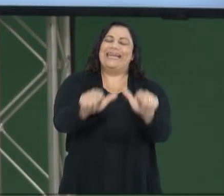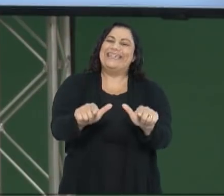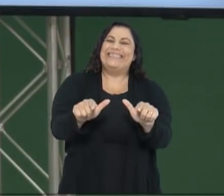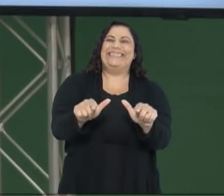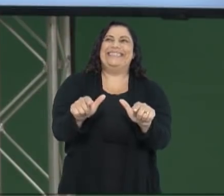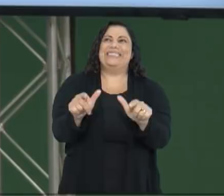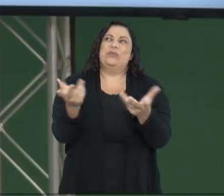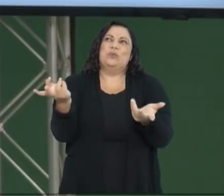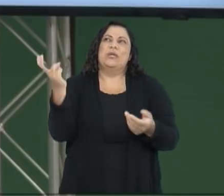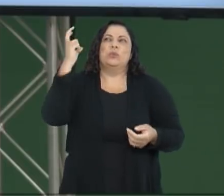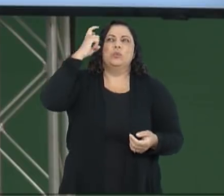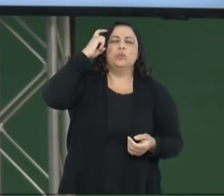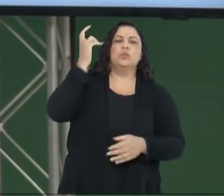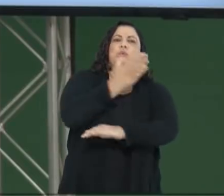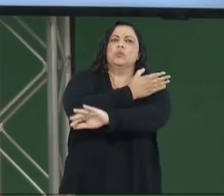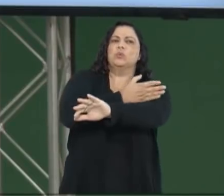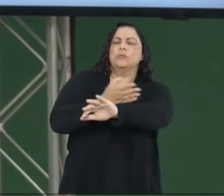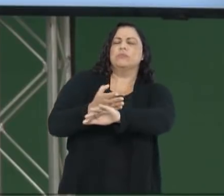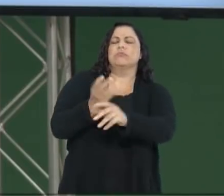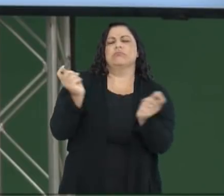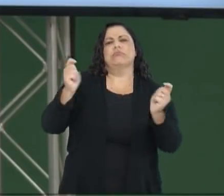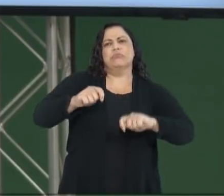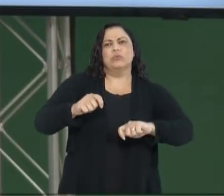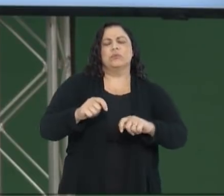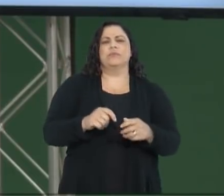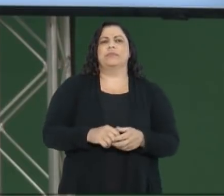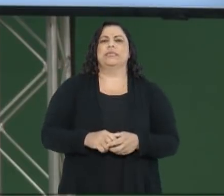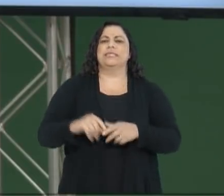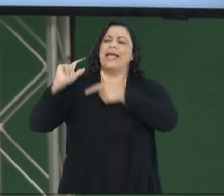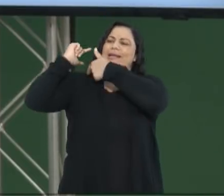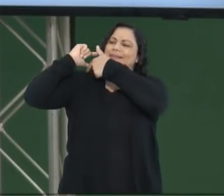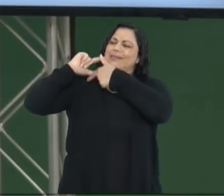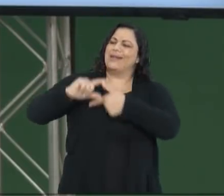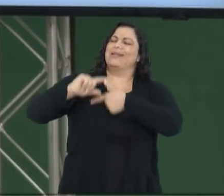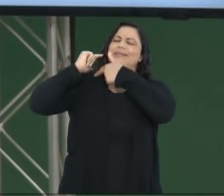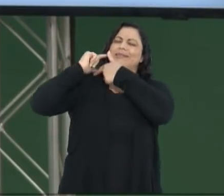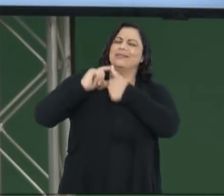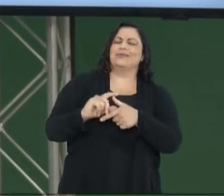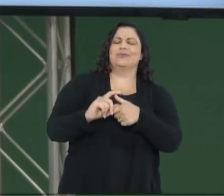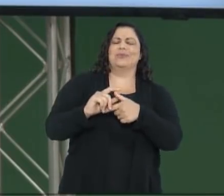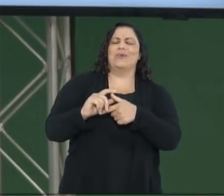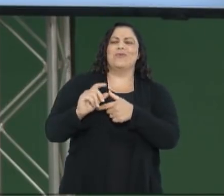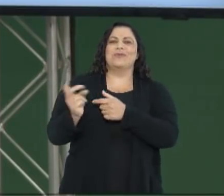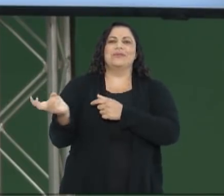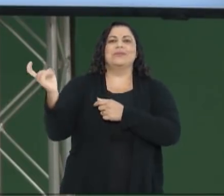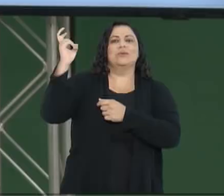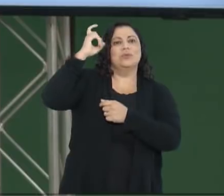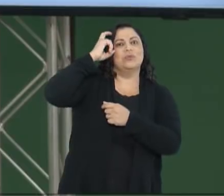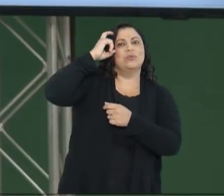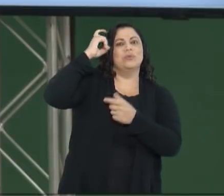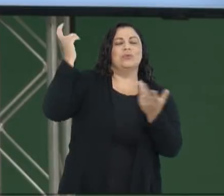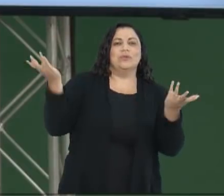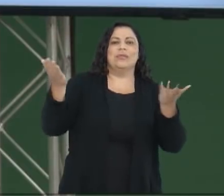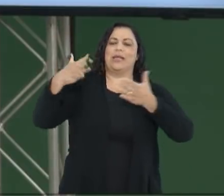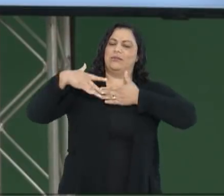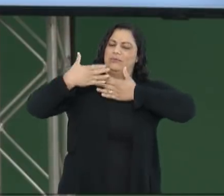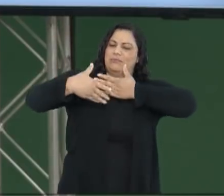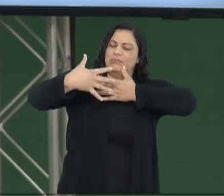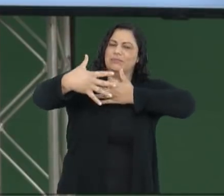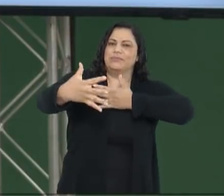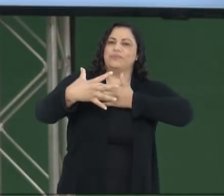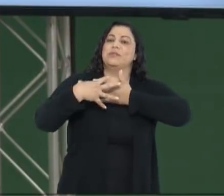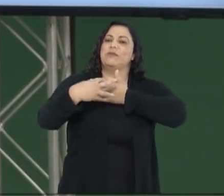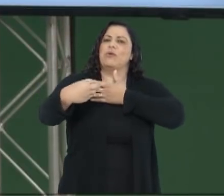hábitos, costumes, né, tradições culturais, que depois se refletem nos povos posteriores,